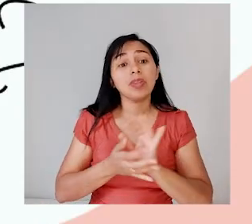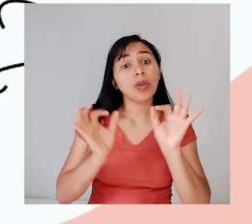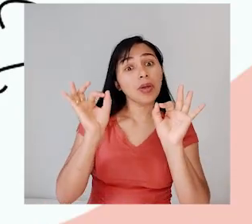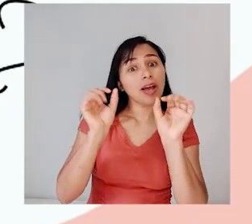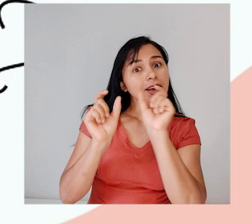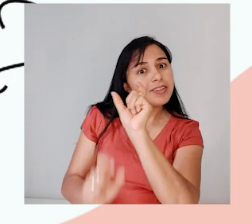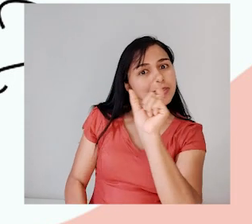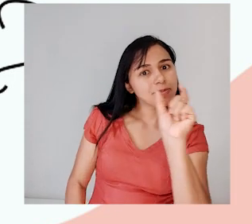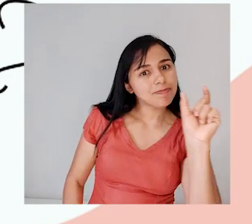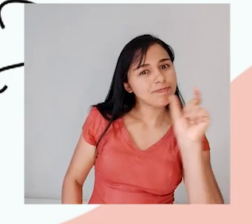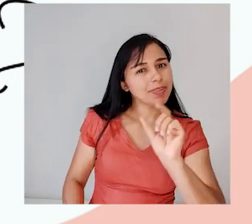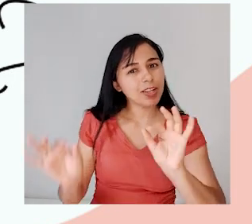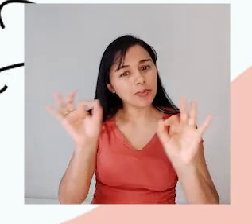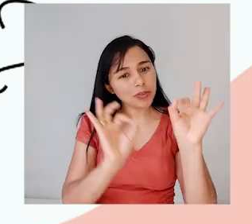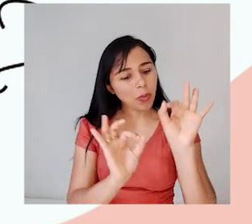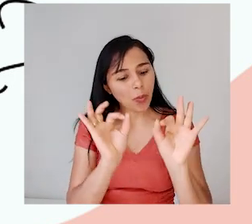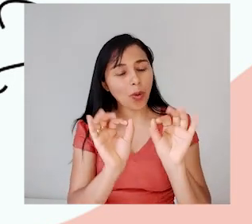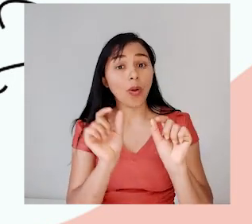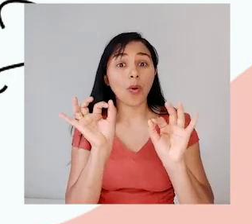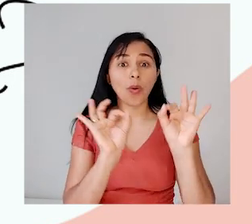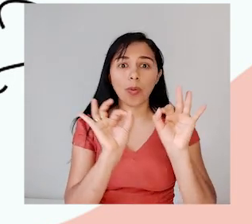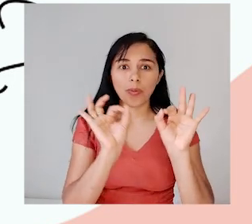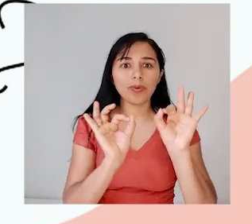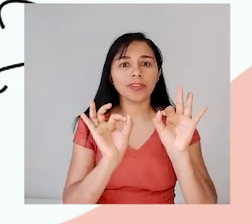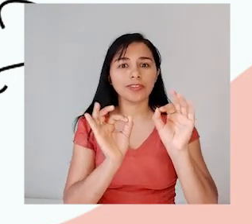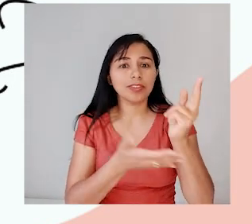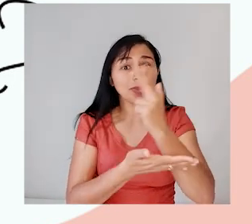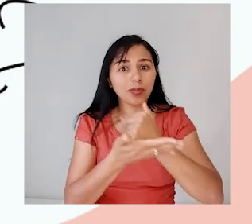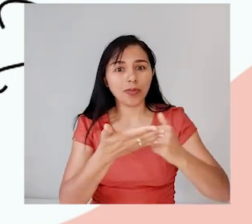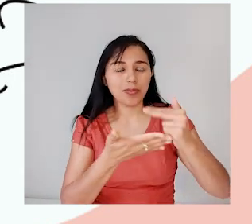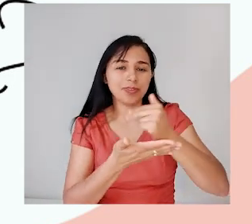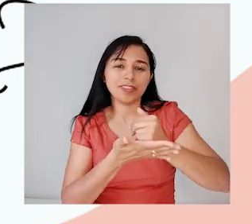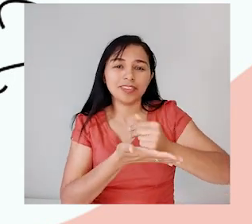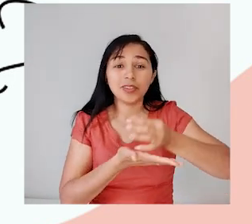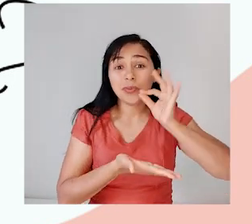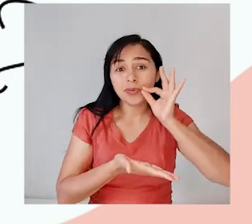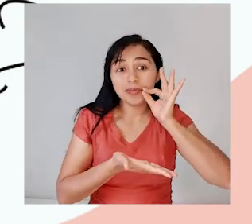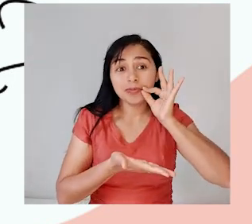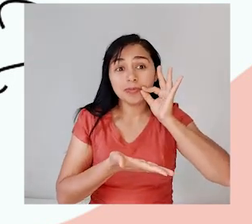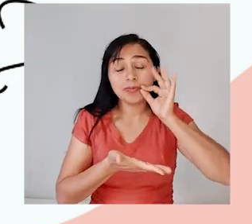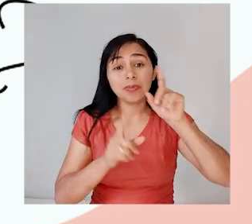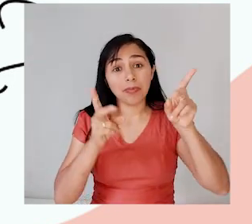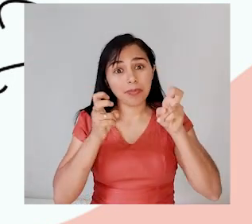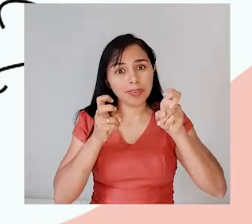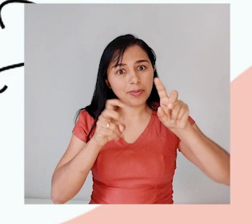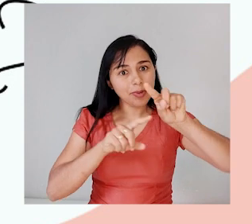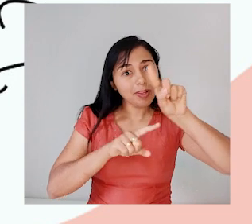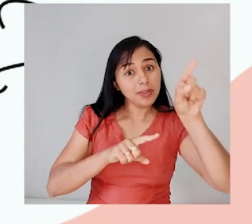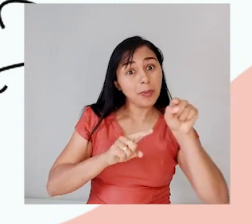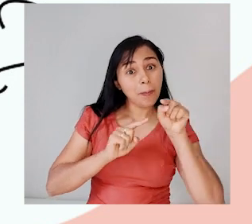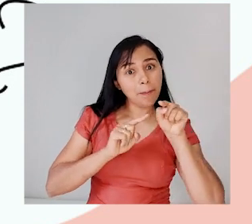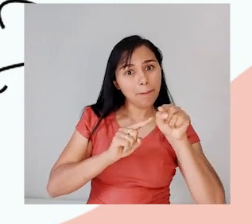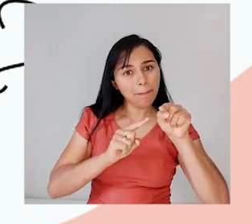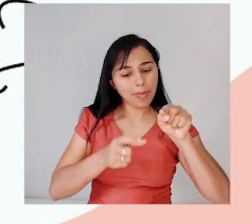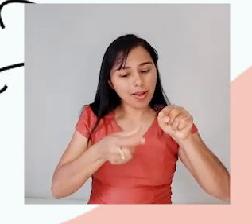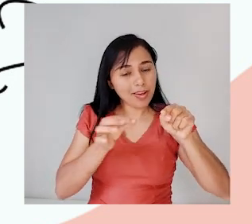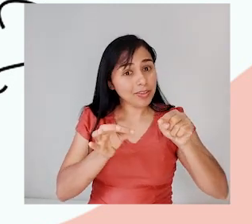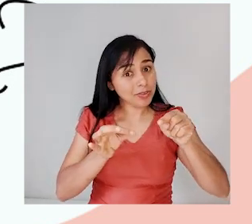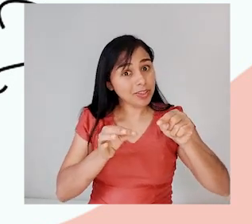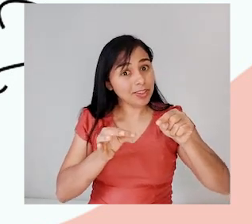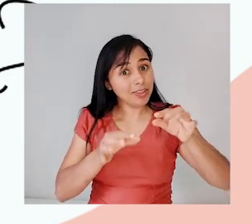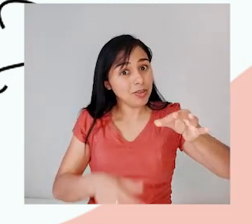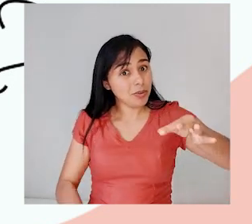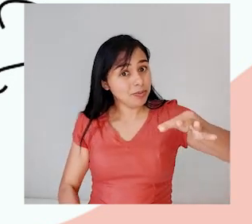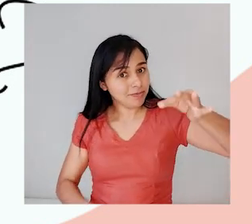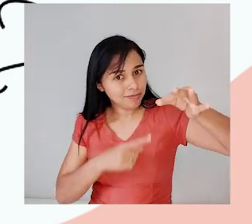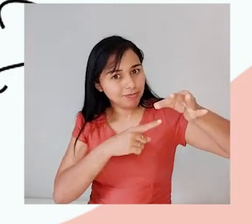imagem de uma xícara e o ponto de interrogação forma, como a gente diz na linguagem popular,